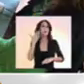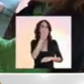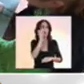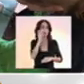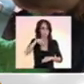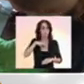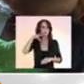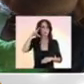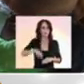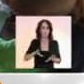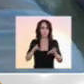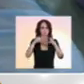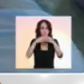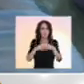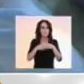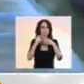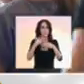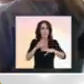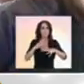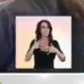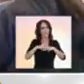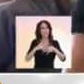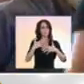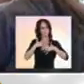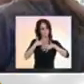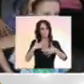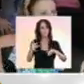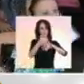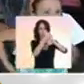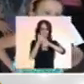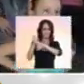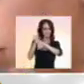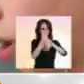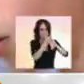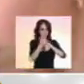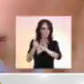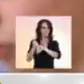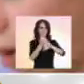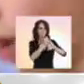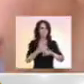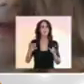Há mais de uma década em Portugal, a organização conta com a sua rede de doadores, voluntários e